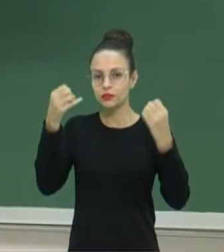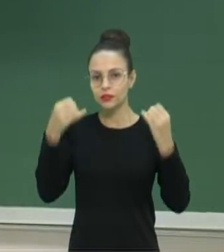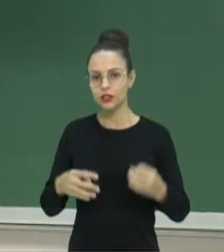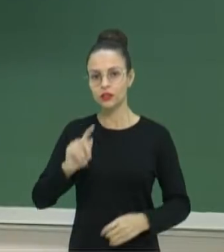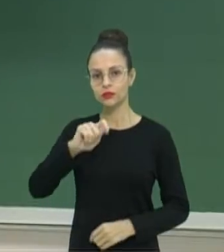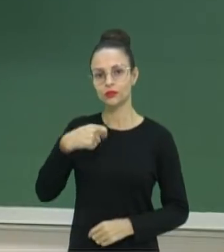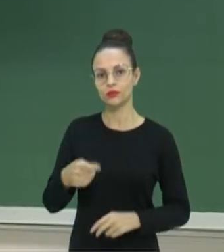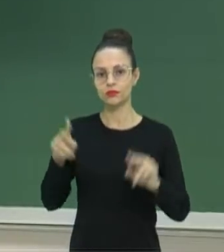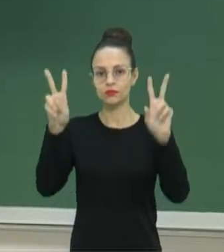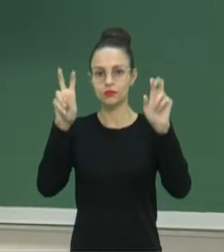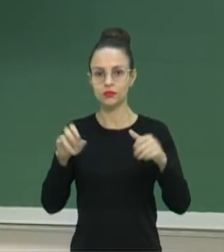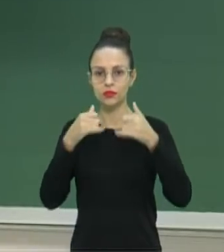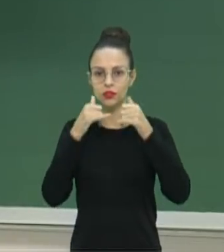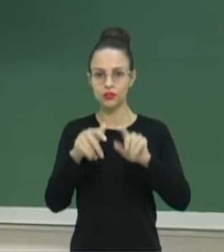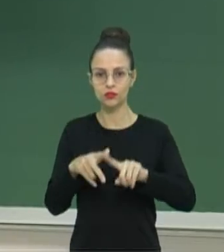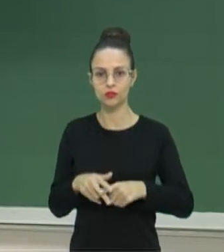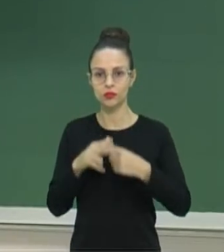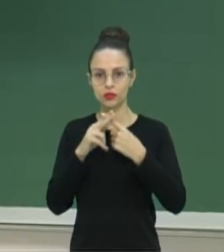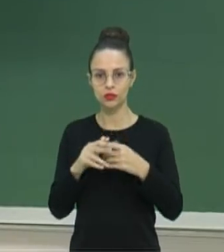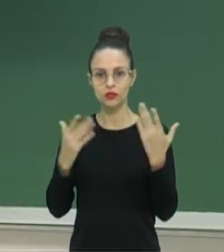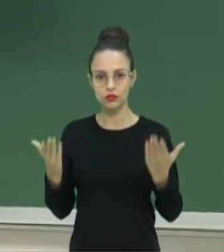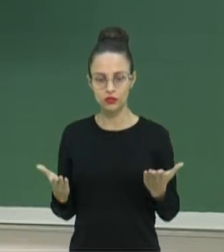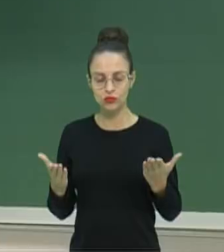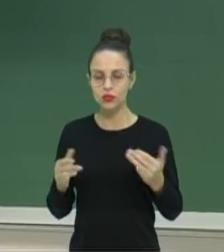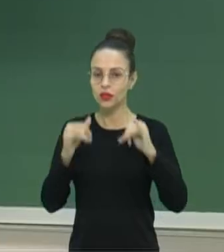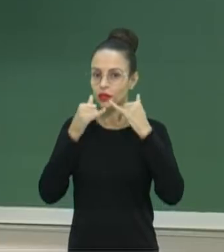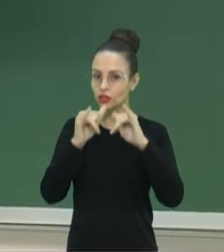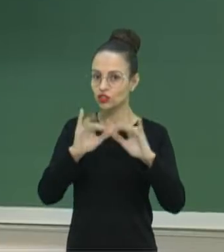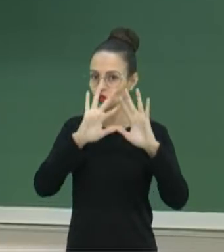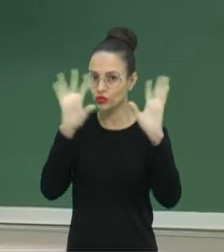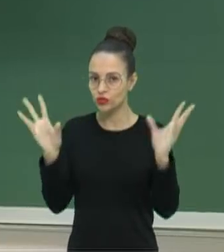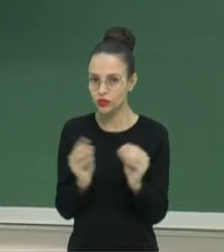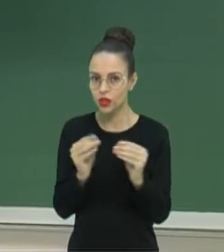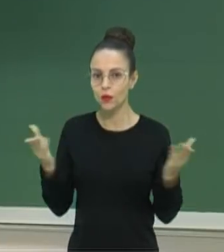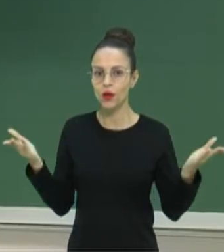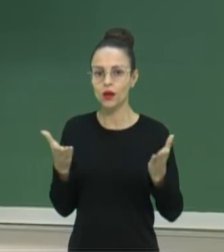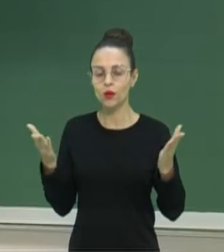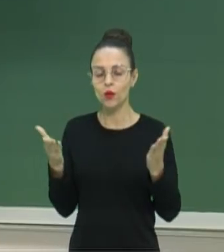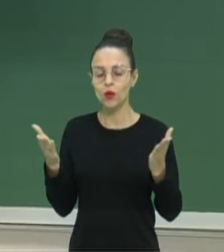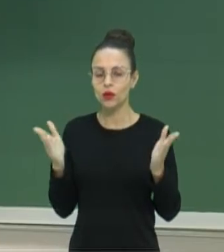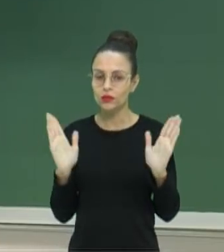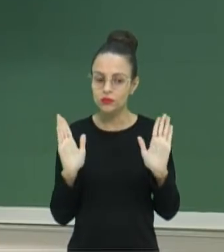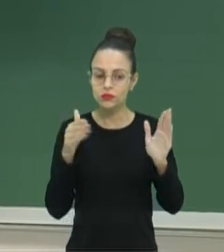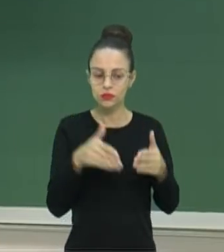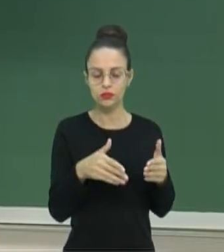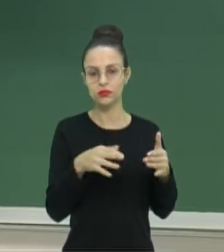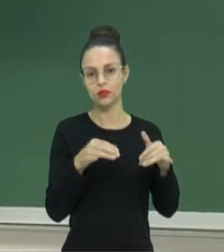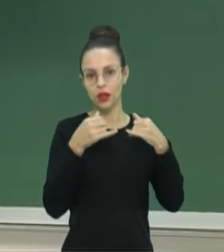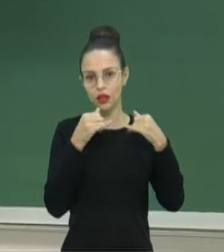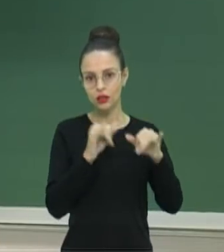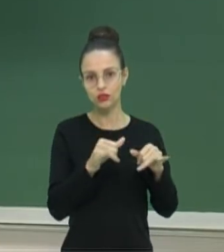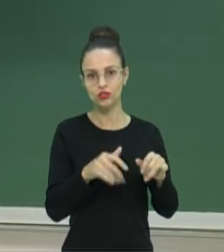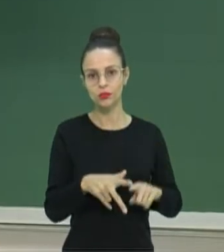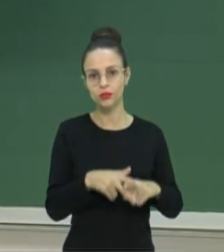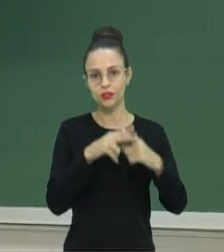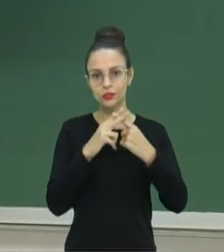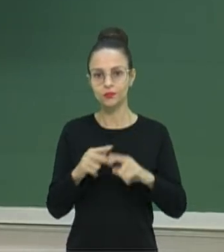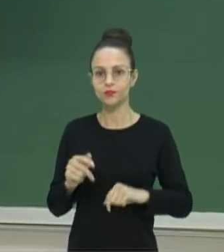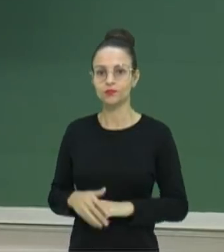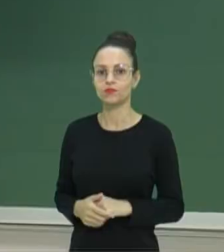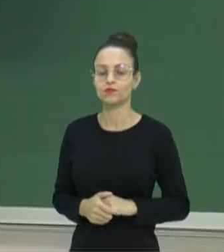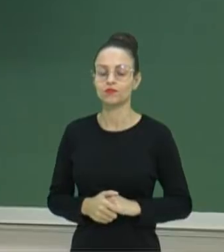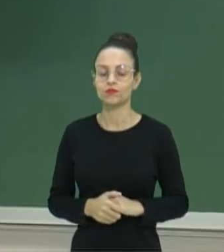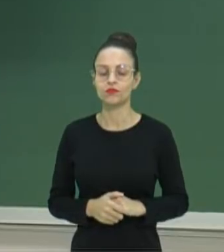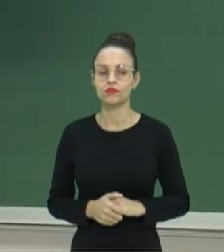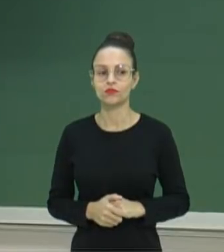mecânica, né? Vamos falar sobre essa energia. Nós falamos sobre energia, agora vamos afunilar o negócio e falar sobre energia mecânica aqui.